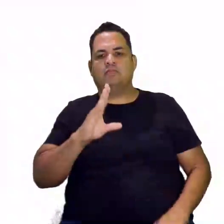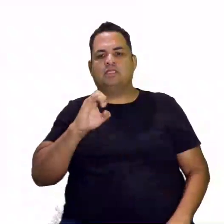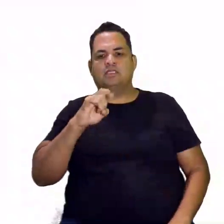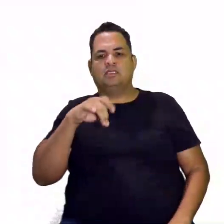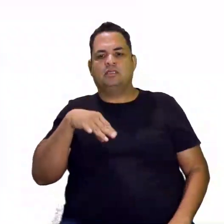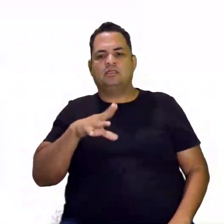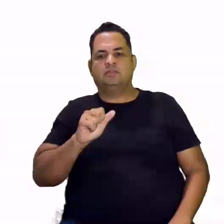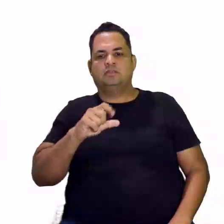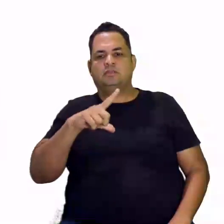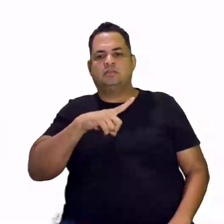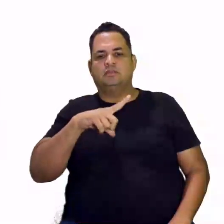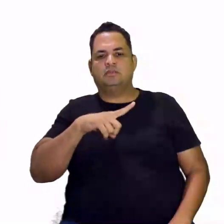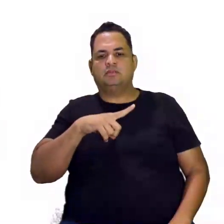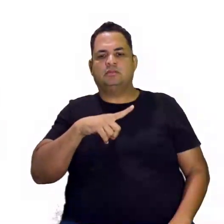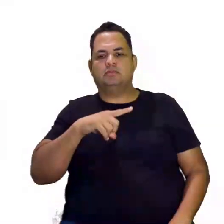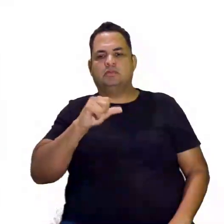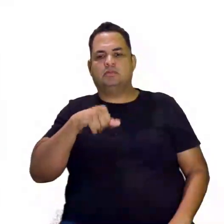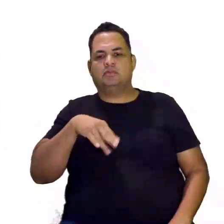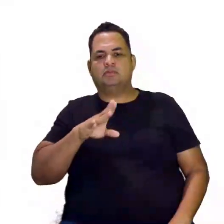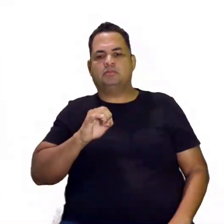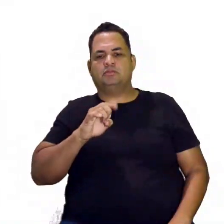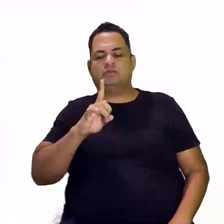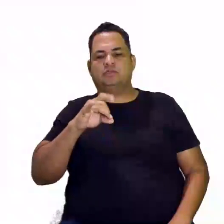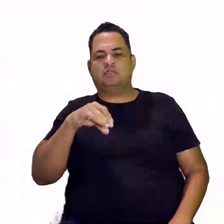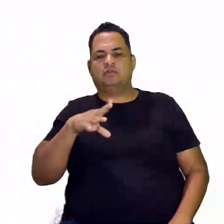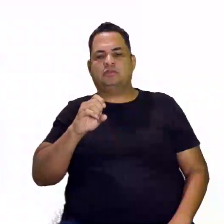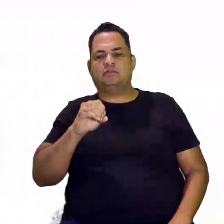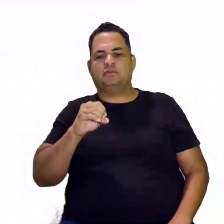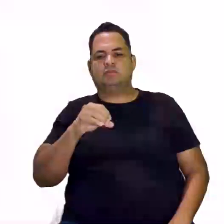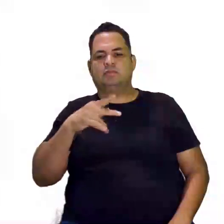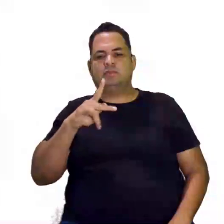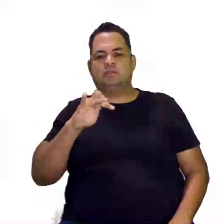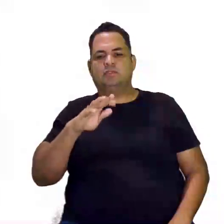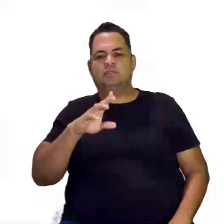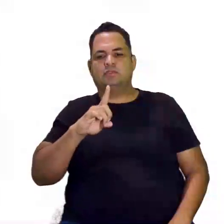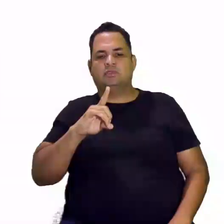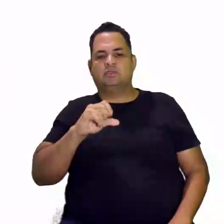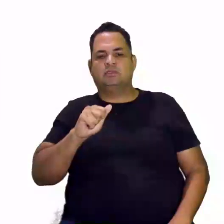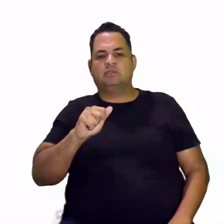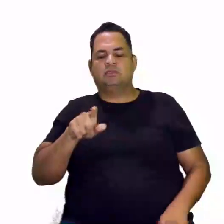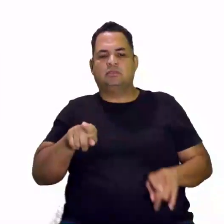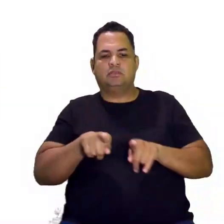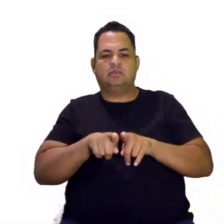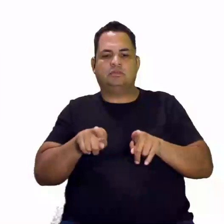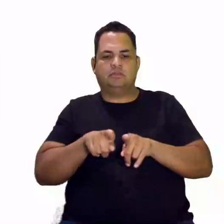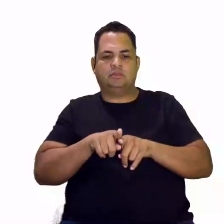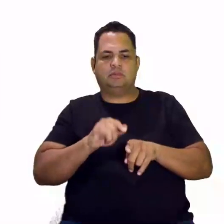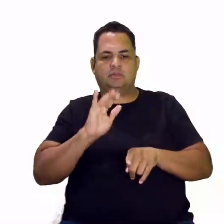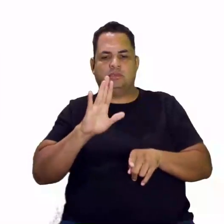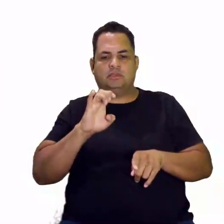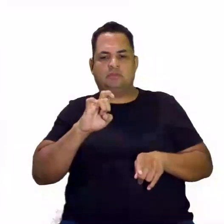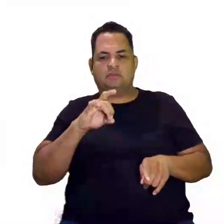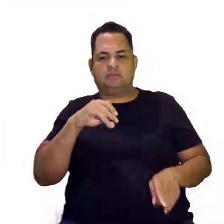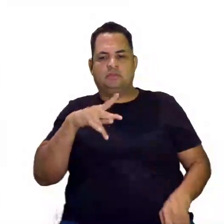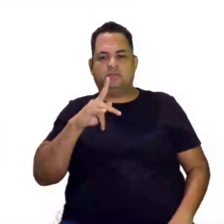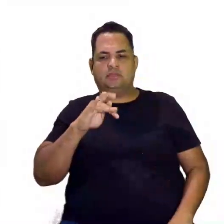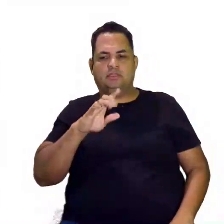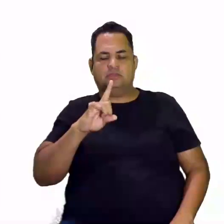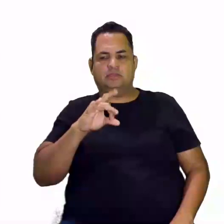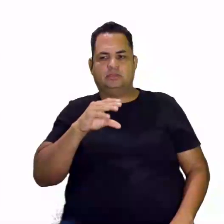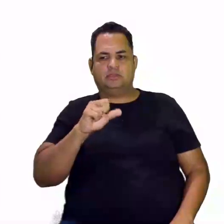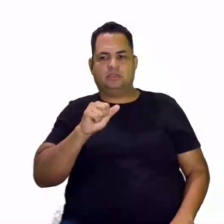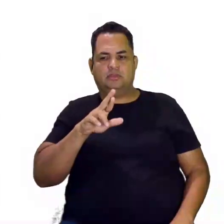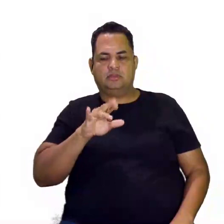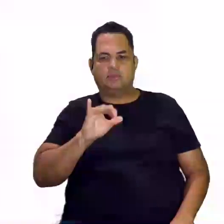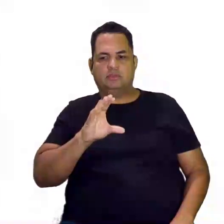Cenozoico, onde nós temos os amonites, belemites, dinossauros, pterossauros, ictiossauros e plesiosauros.